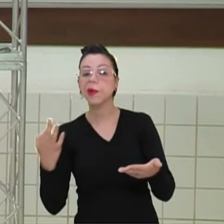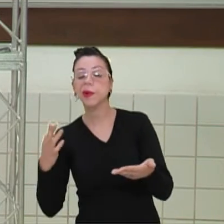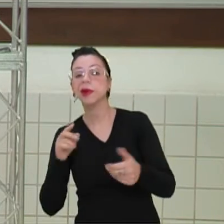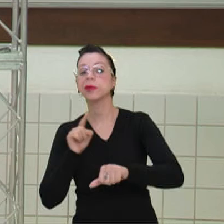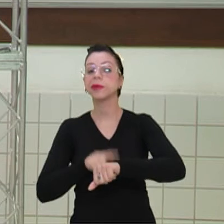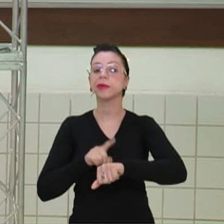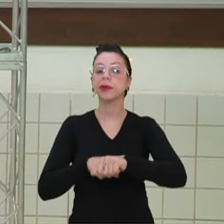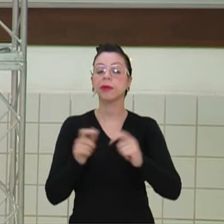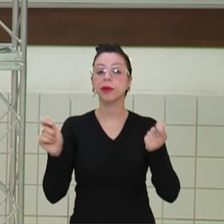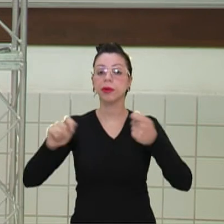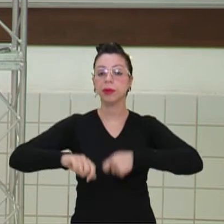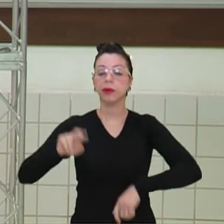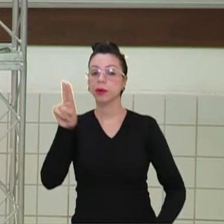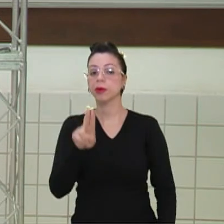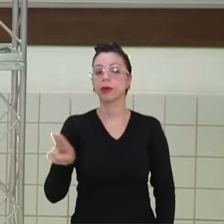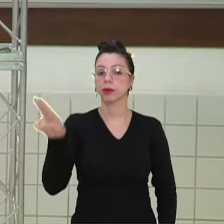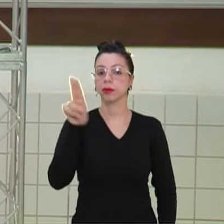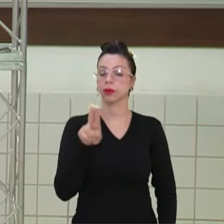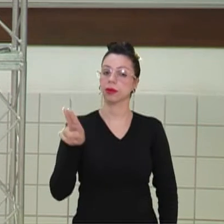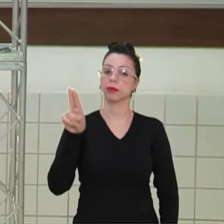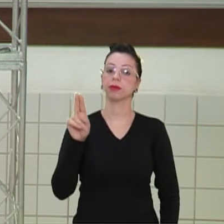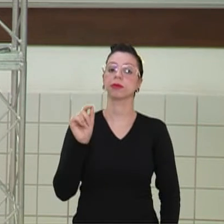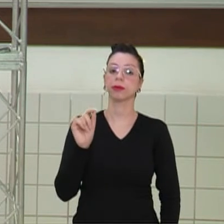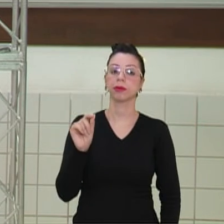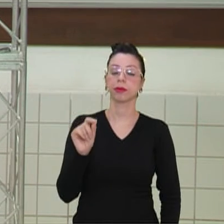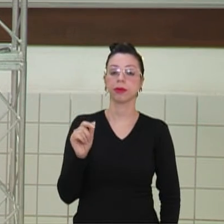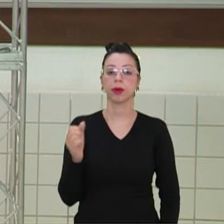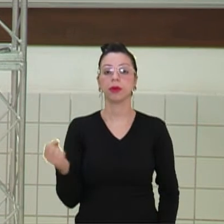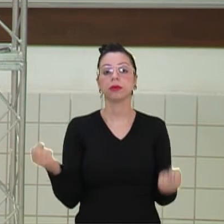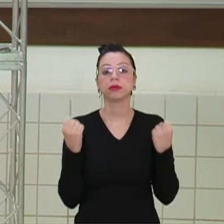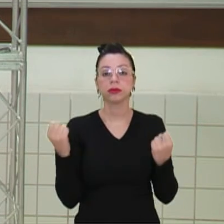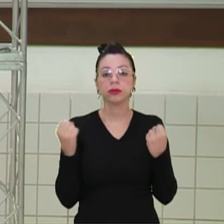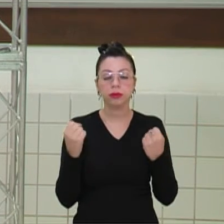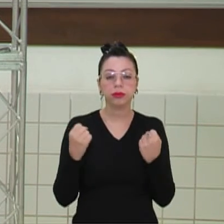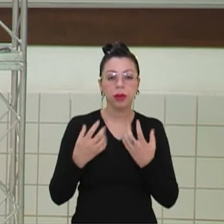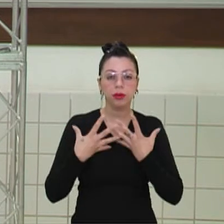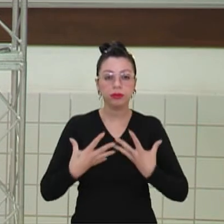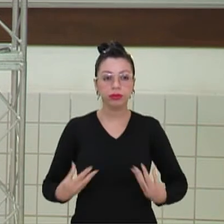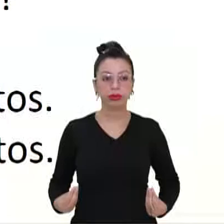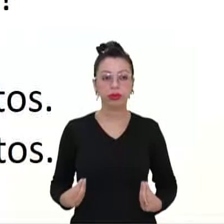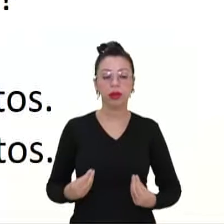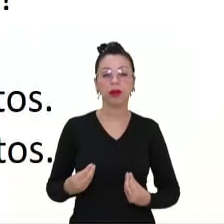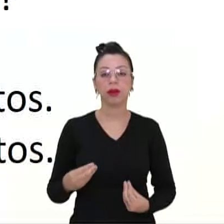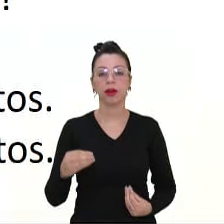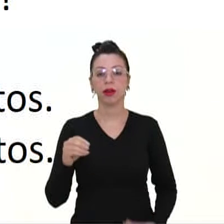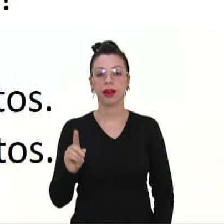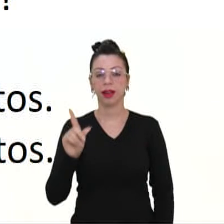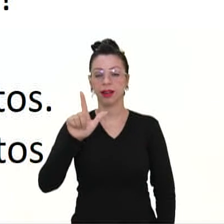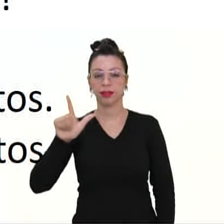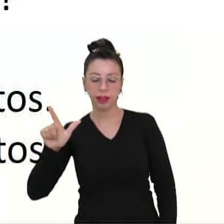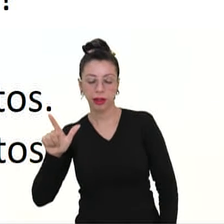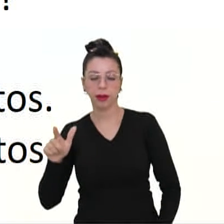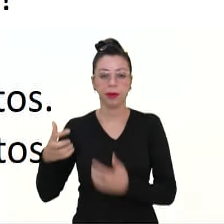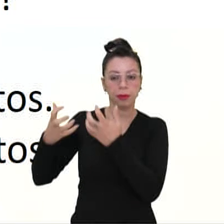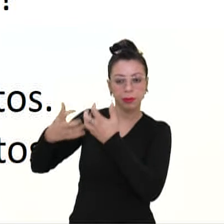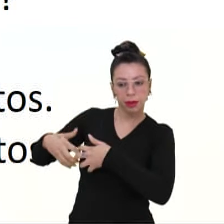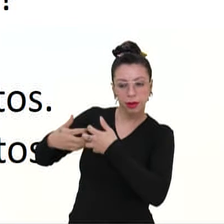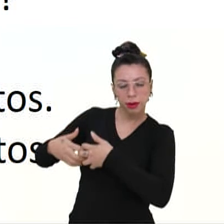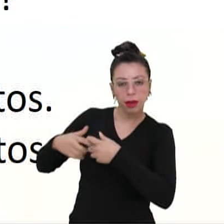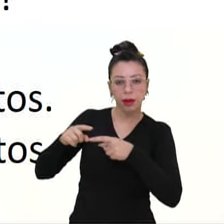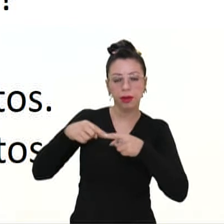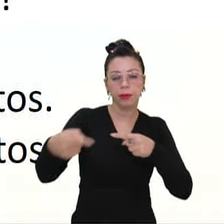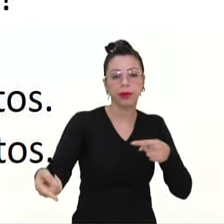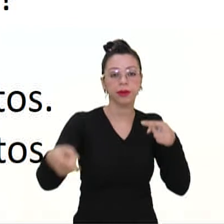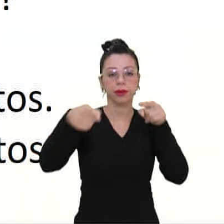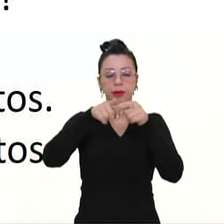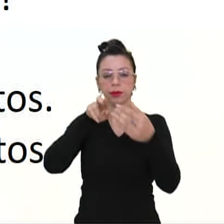vai ter que usar ali para fazer todo esse gasto calórico? Bom, pensa aí, eu vou ficar pensando aqui e daí daqui a pouco a gente